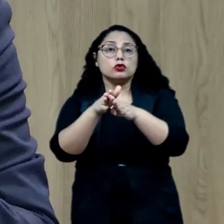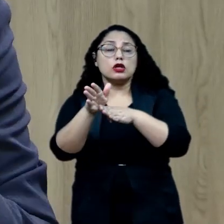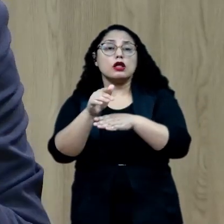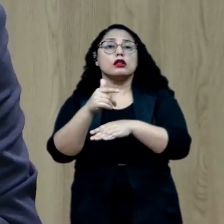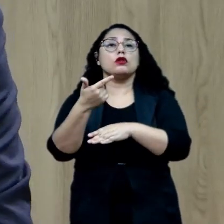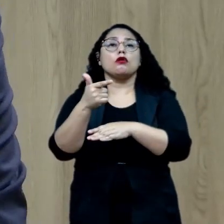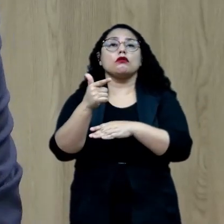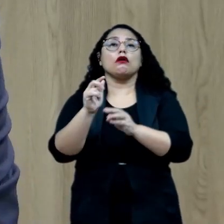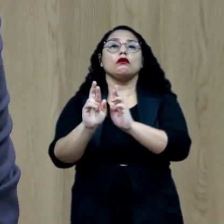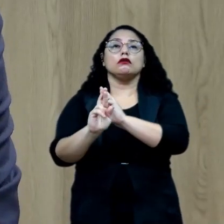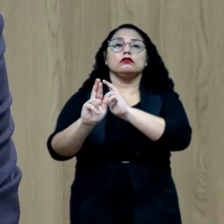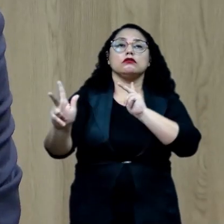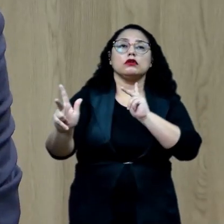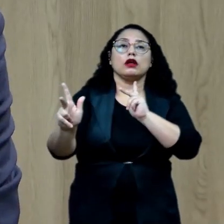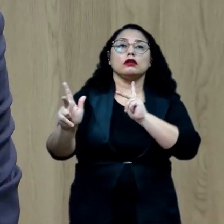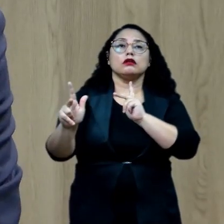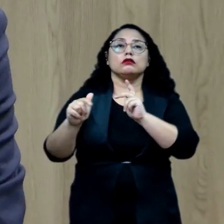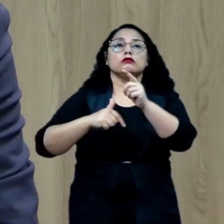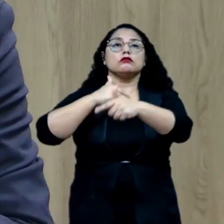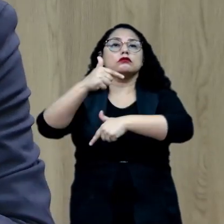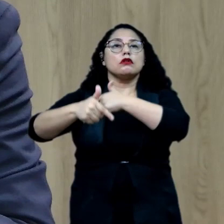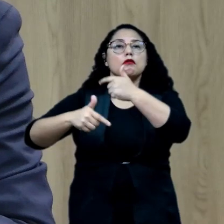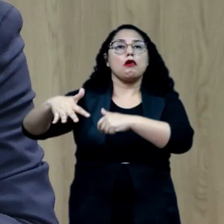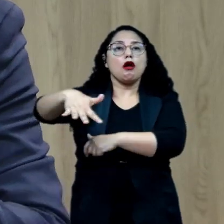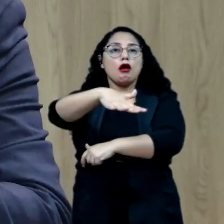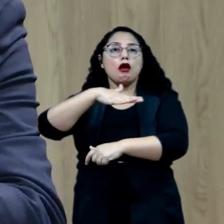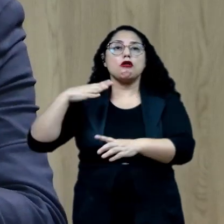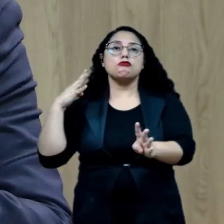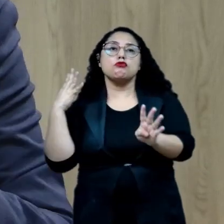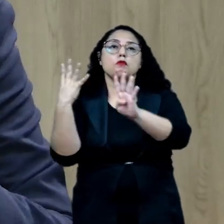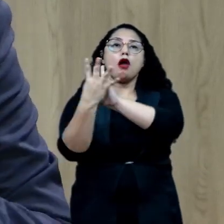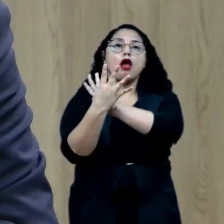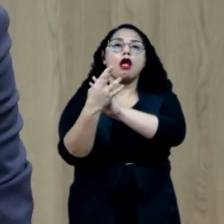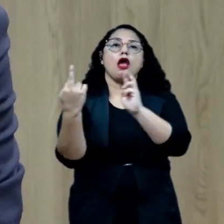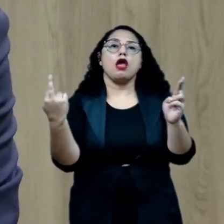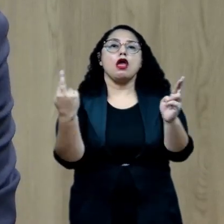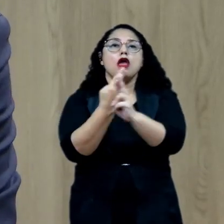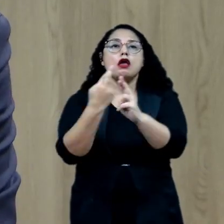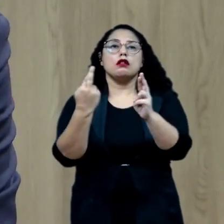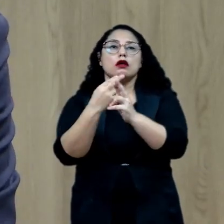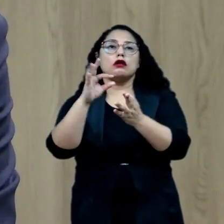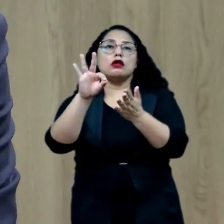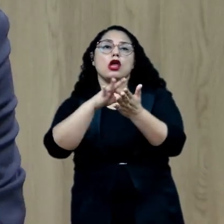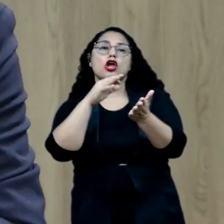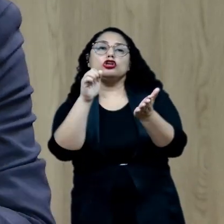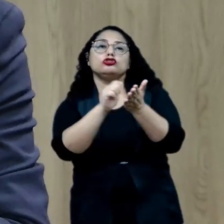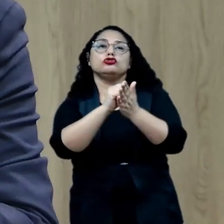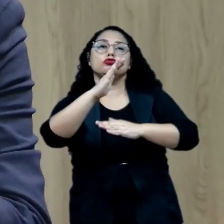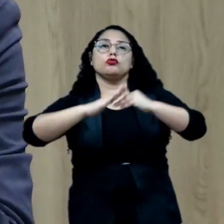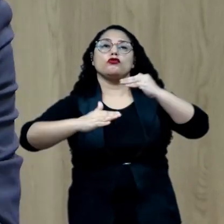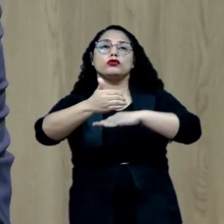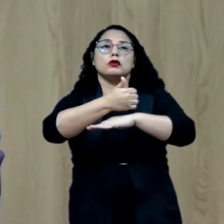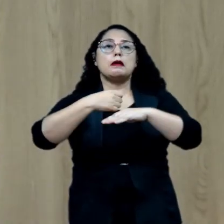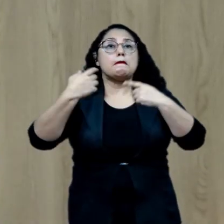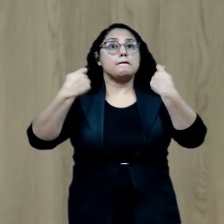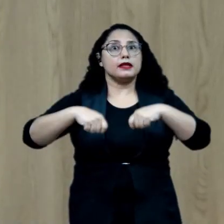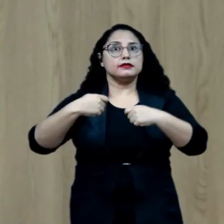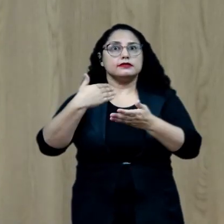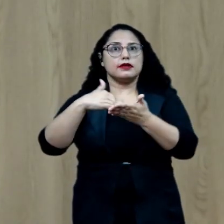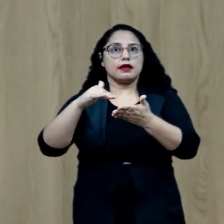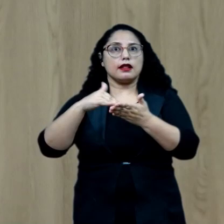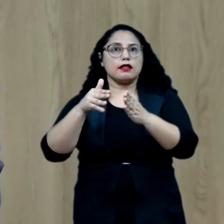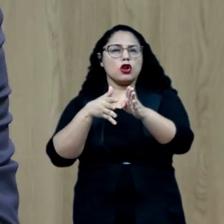não há distinção do mercado em relação ao registro profissional. Quando eles pedem, precisamos de um